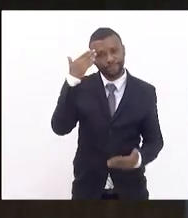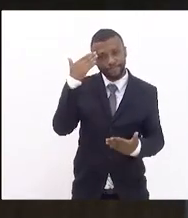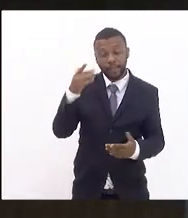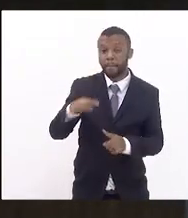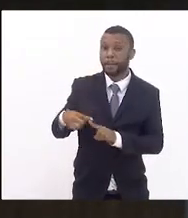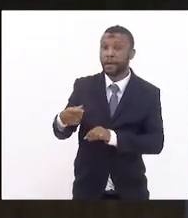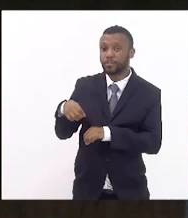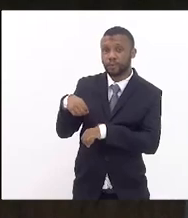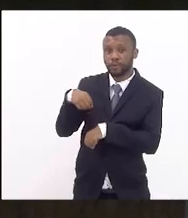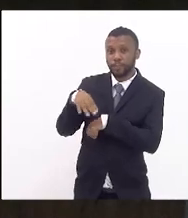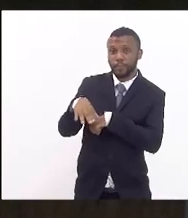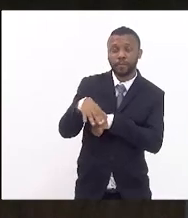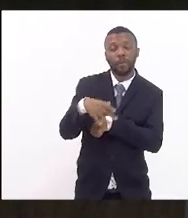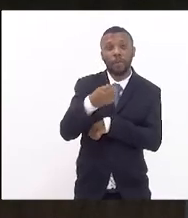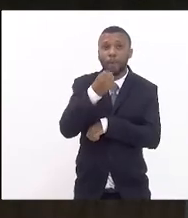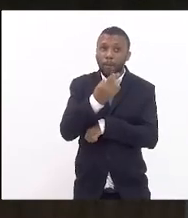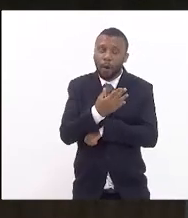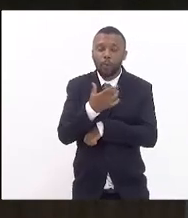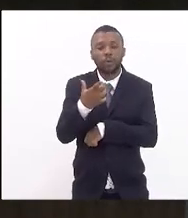informação. Felizmente,